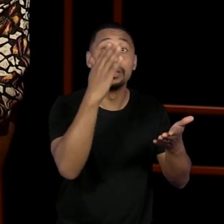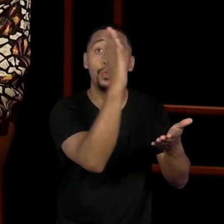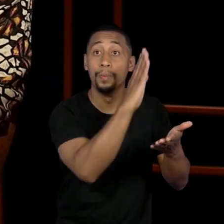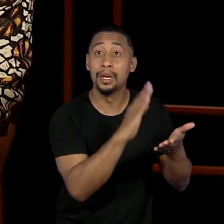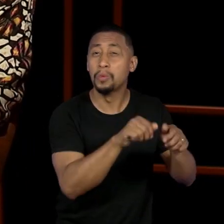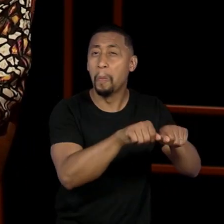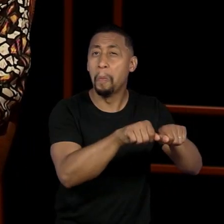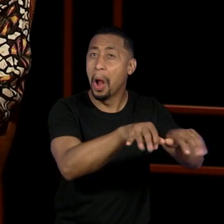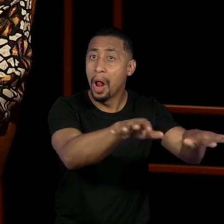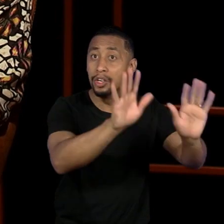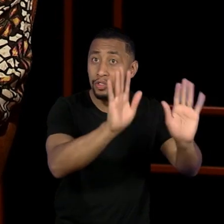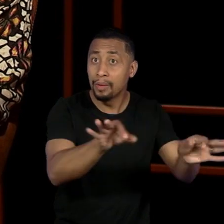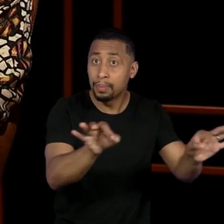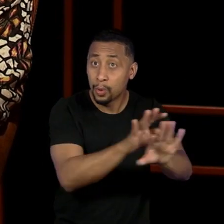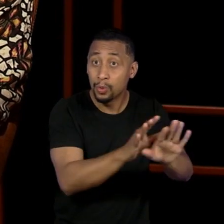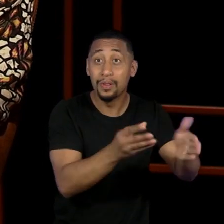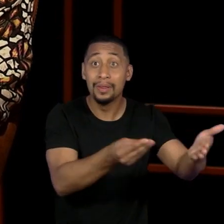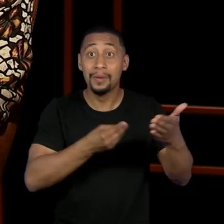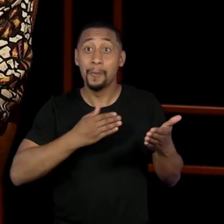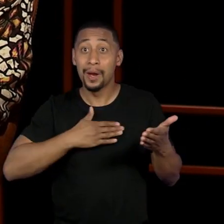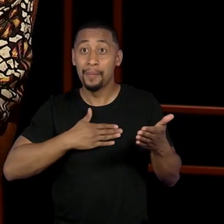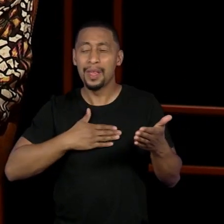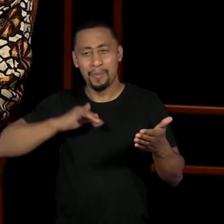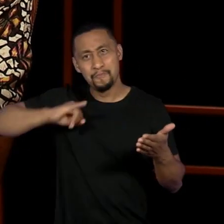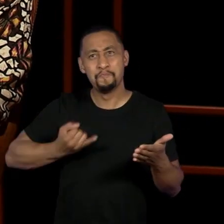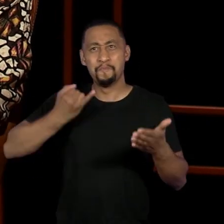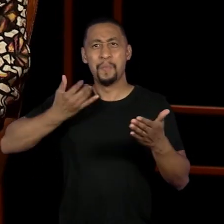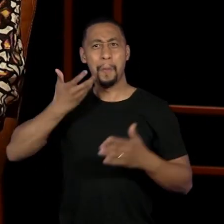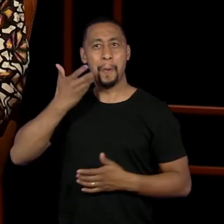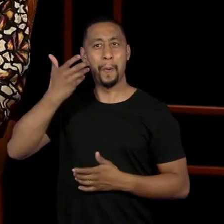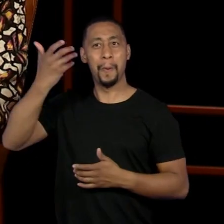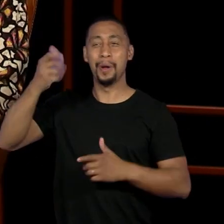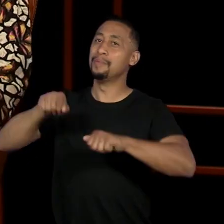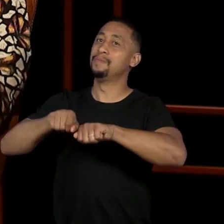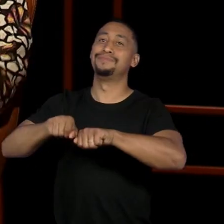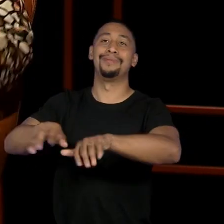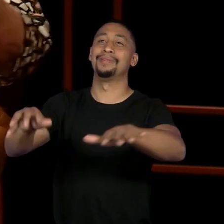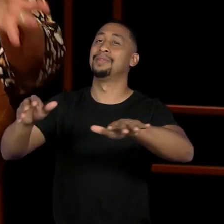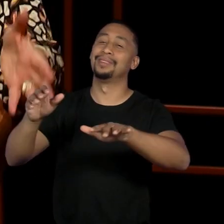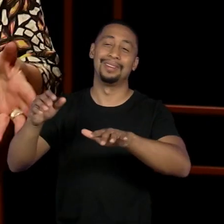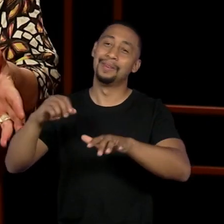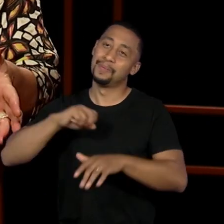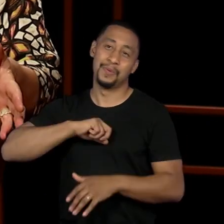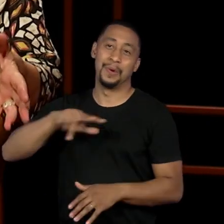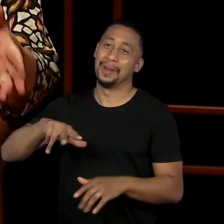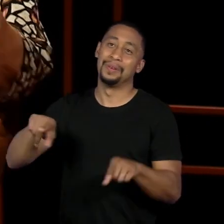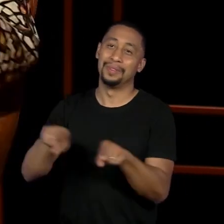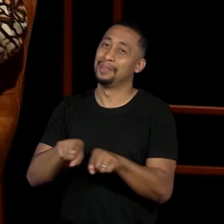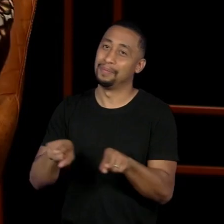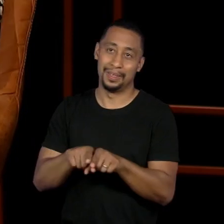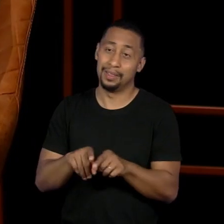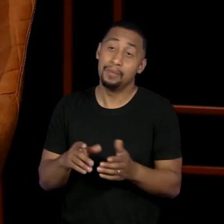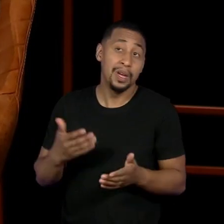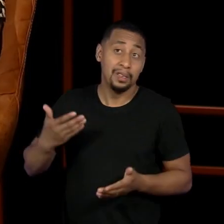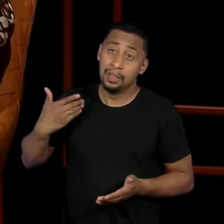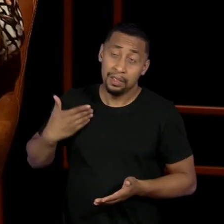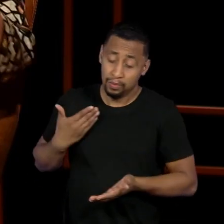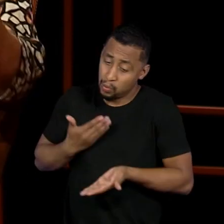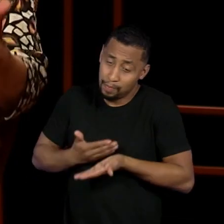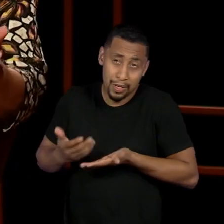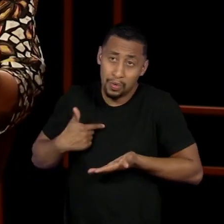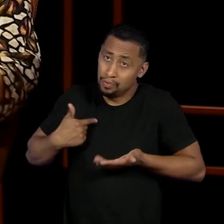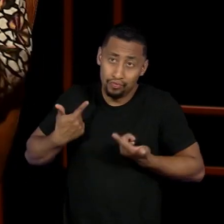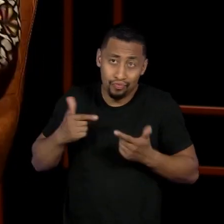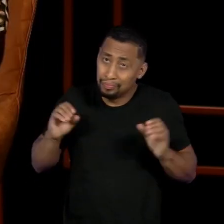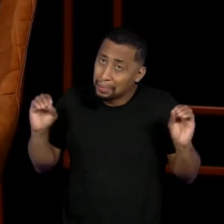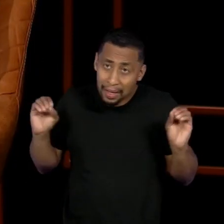assim, um disco de ouro, platina, logo assim, sem nada, nem por o Wagner Tiso, entretanto eu vim buscar o Wagner Tiso, perguntei, vocês